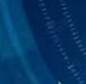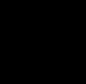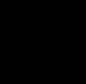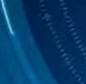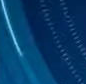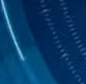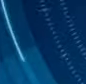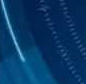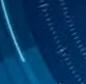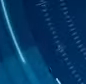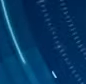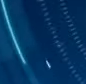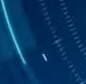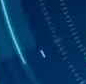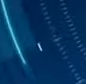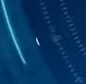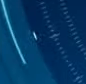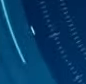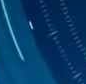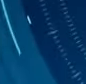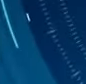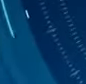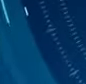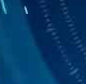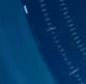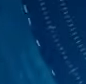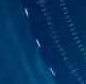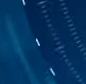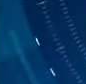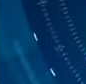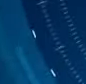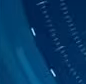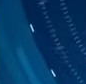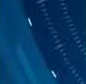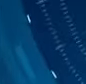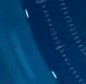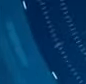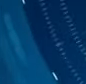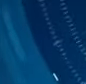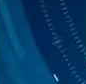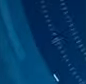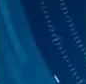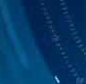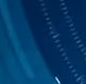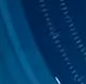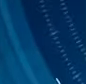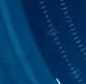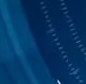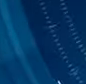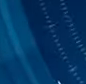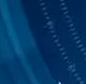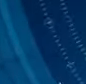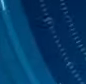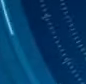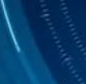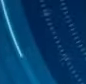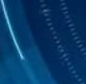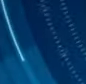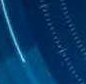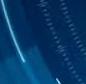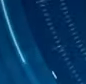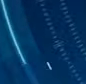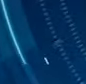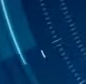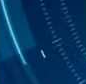visual. A imagem é sua, a impressão é nossa. E espera engenharia. Solicite o seu orçamento e